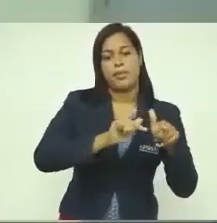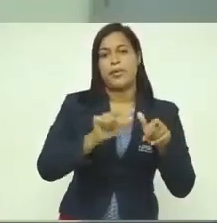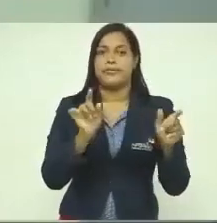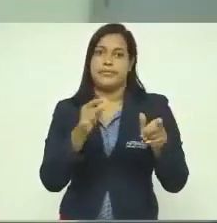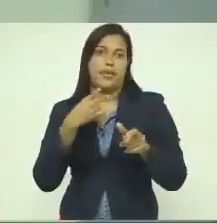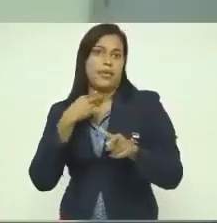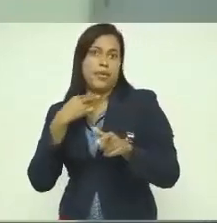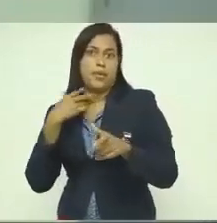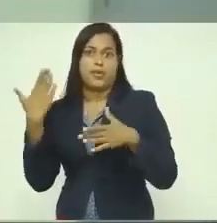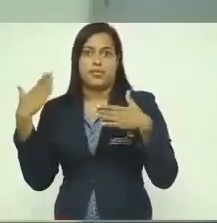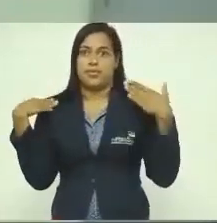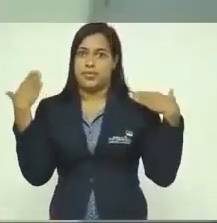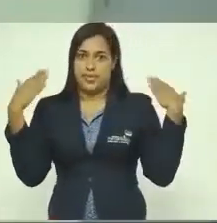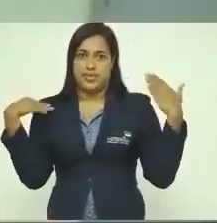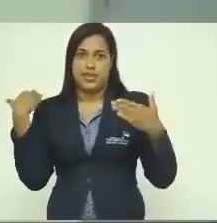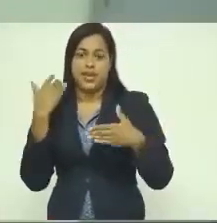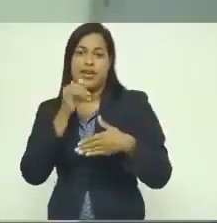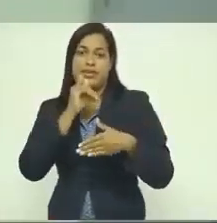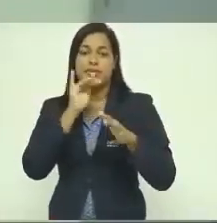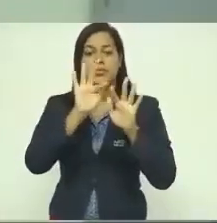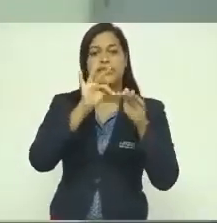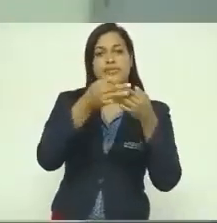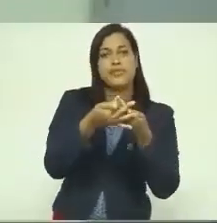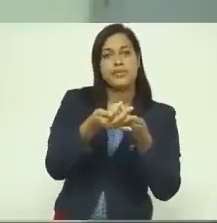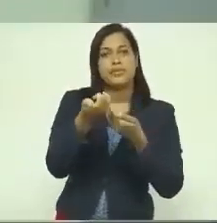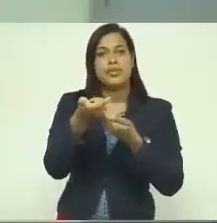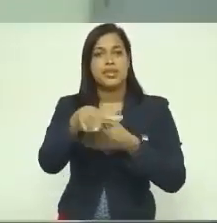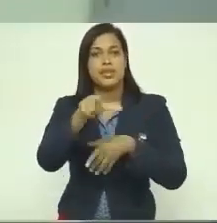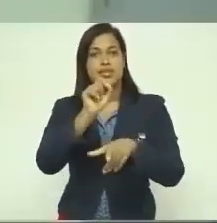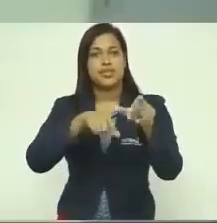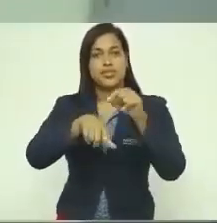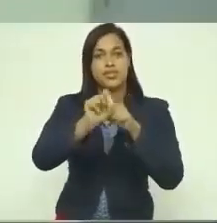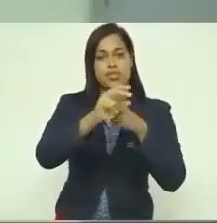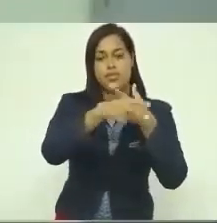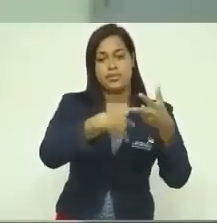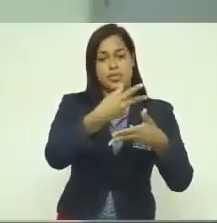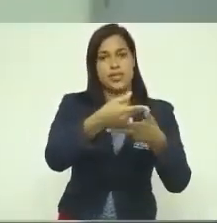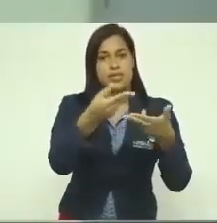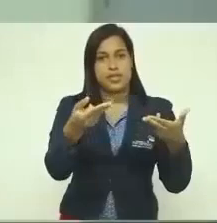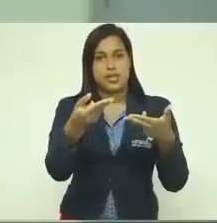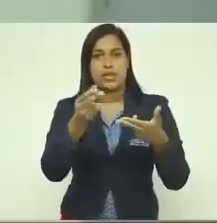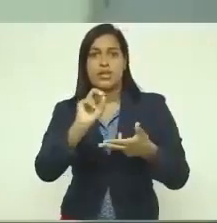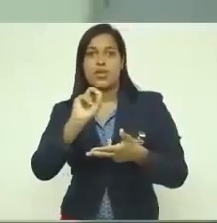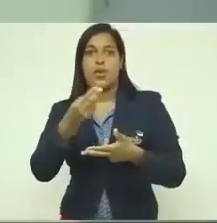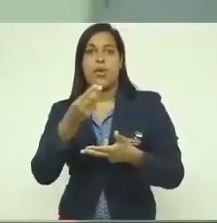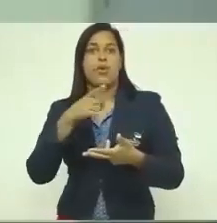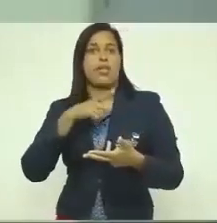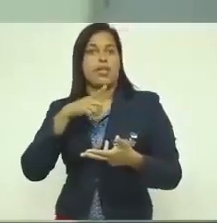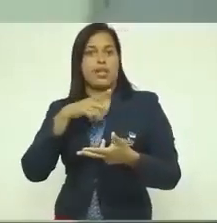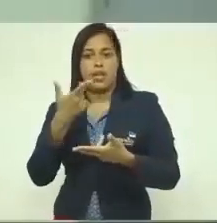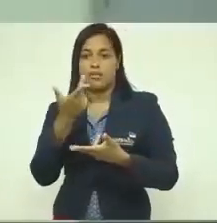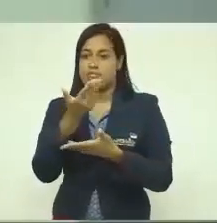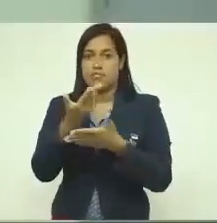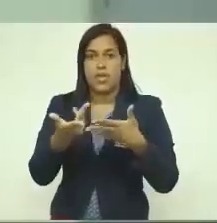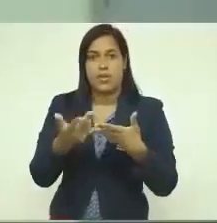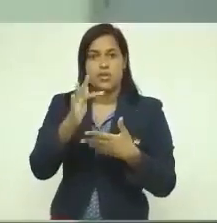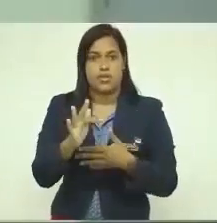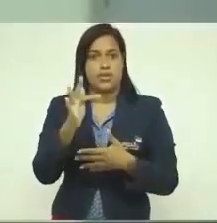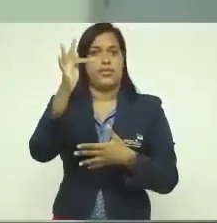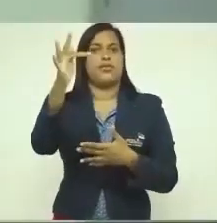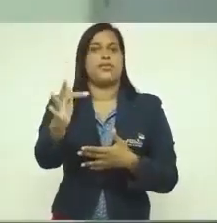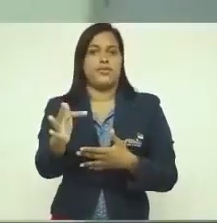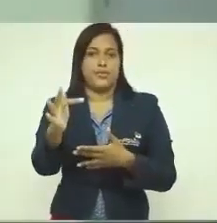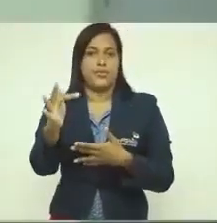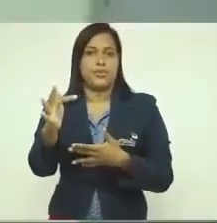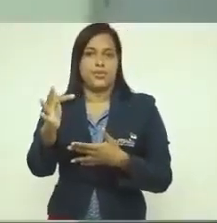lazer. Uma família escolhe entre consumir no presente ou consumir no futuro. Consumo presente e